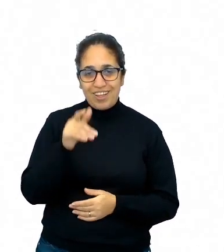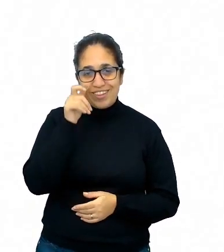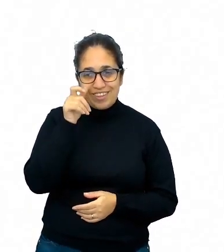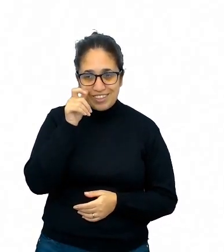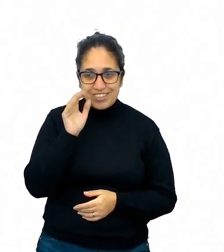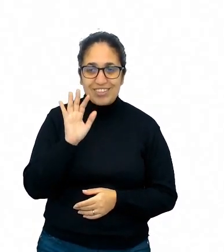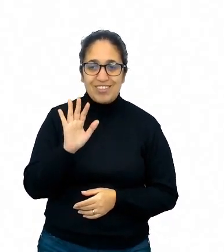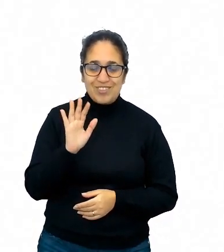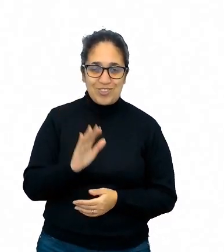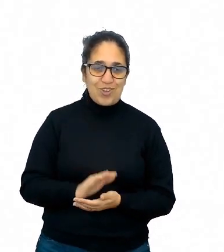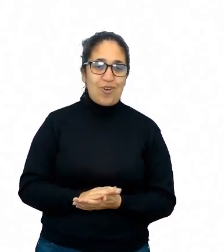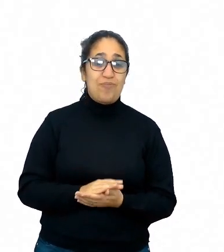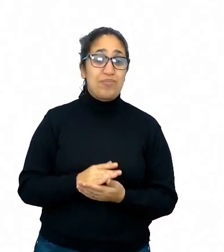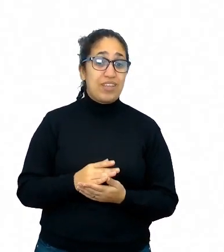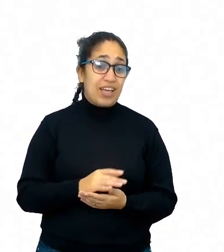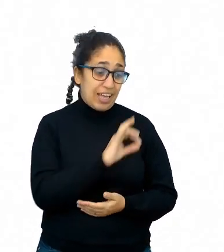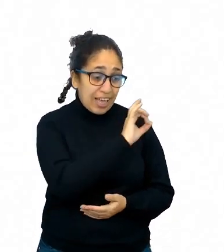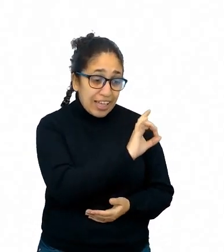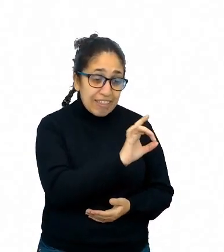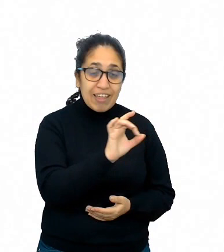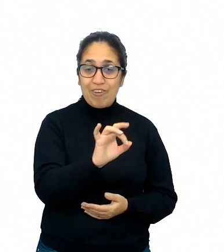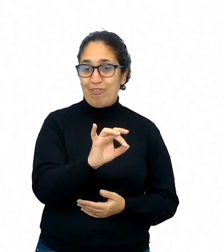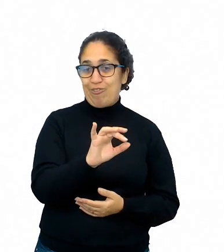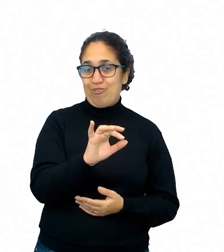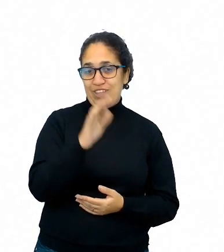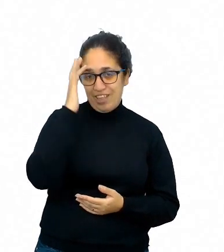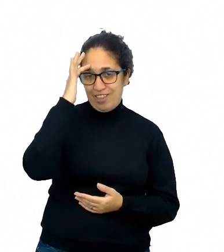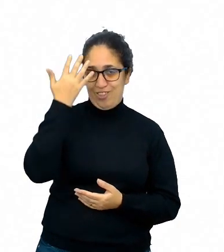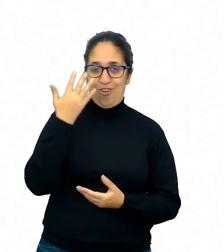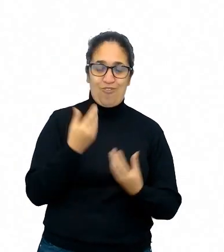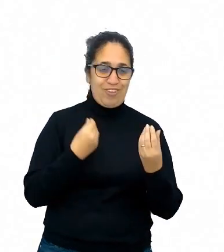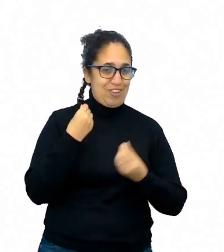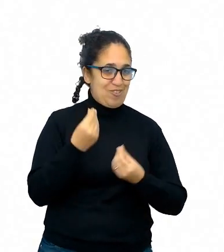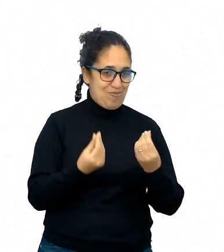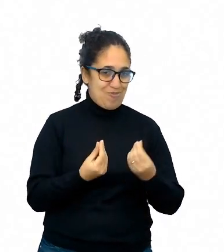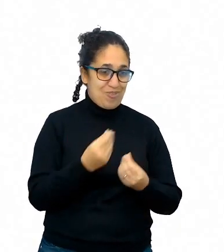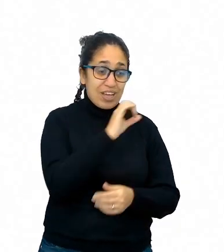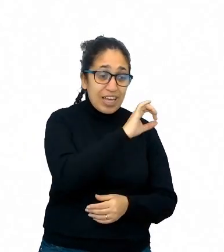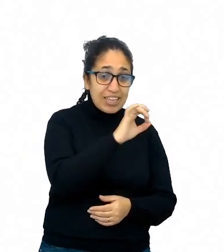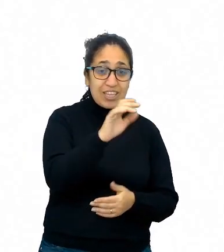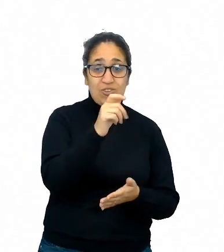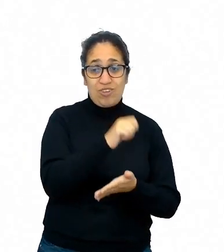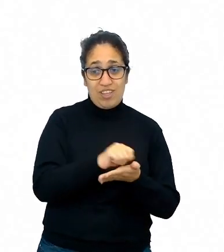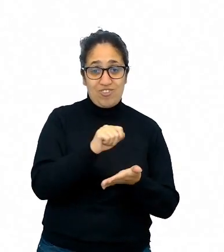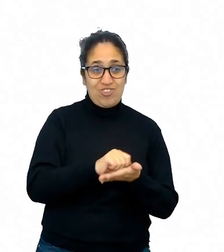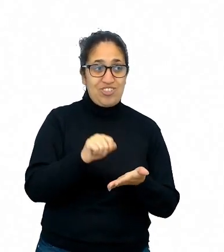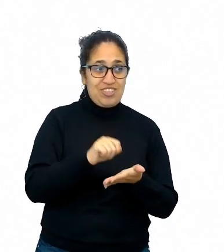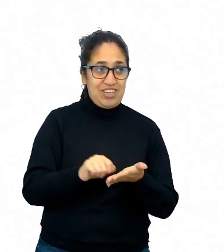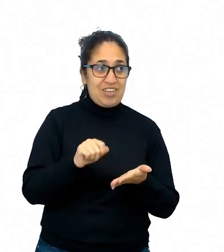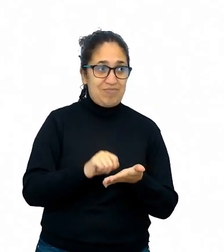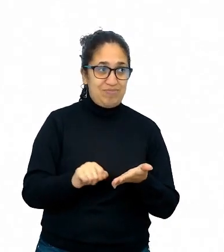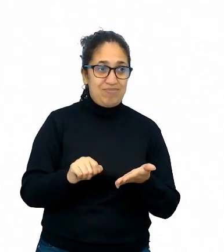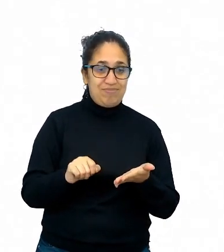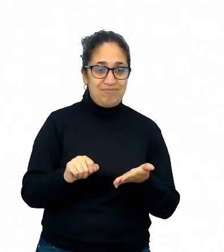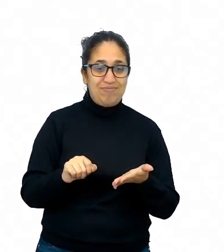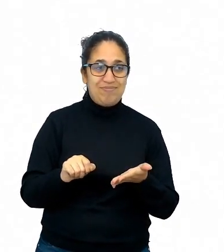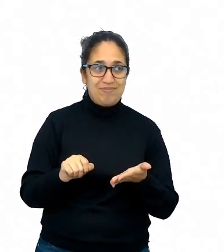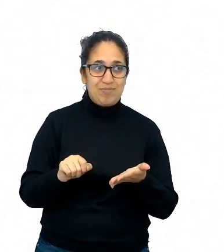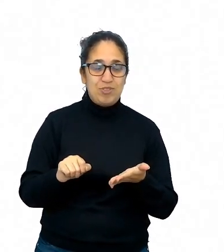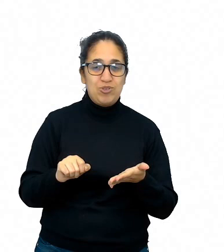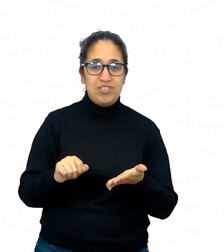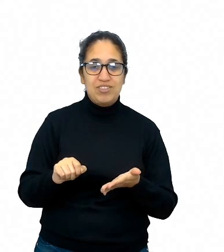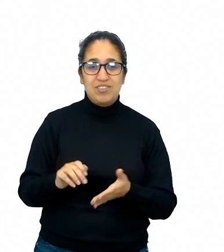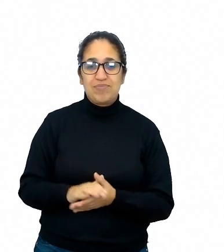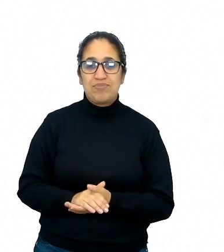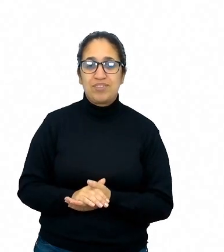é observar como que cada um vai resolver, como cada um vai registrar. O registro dos estudantes é importantíssimo